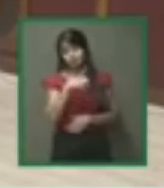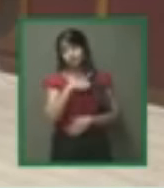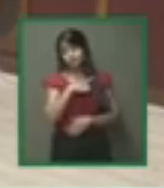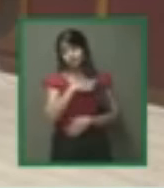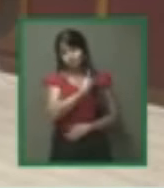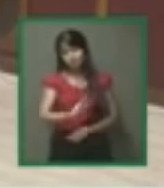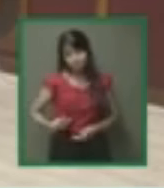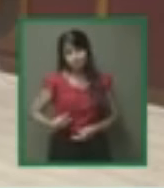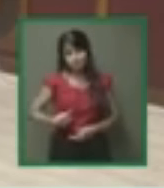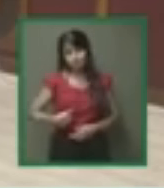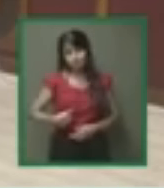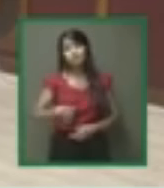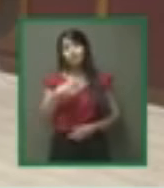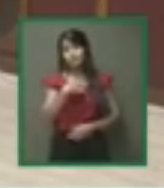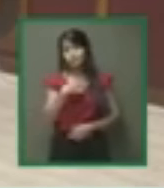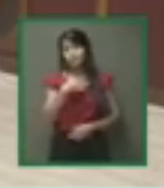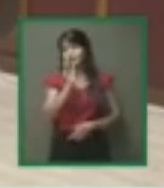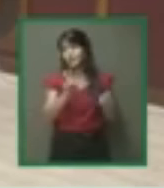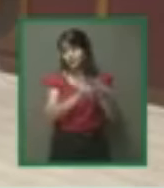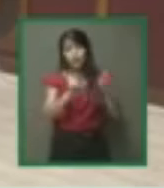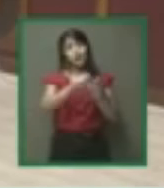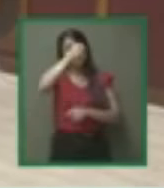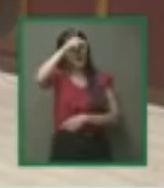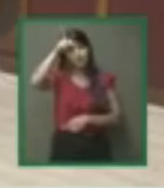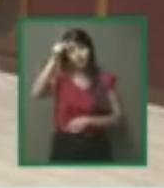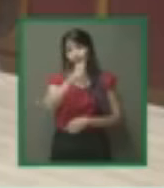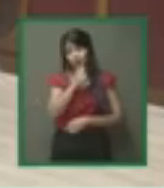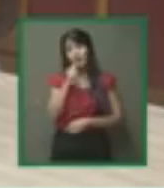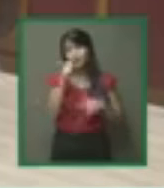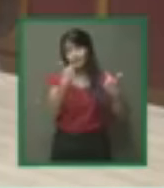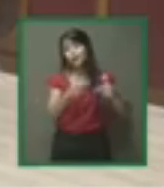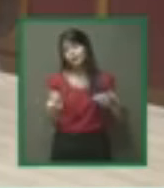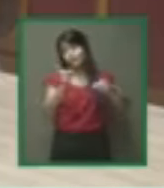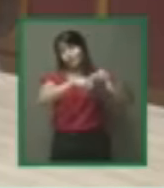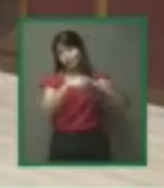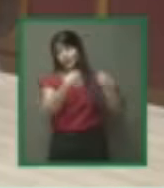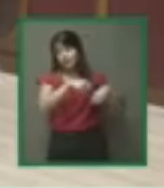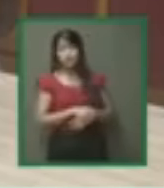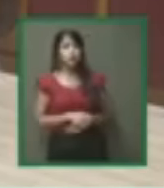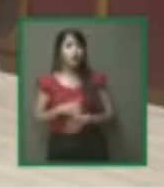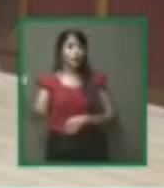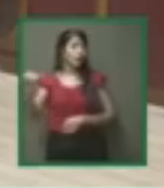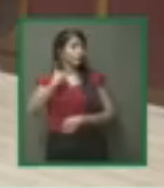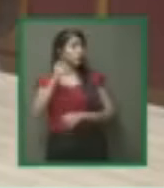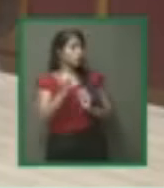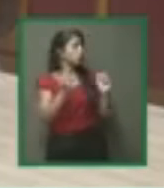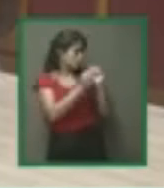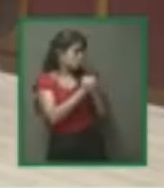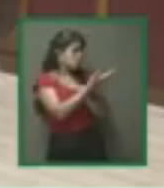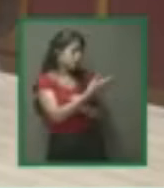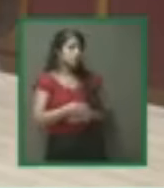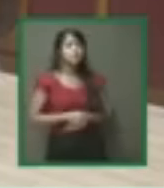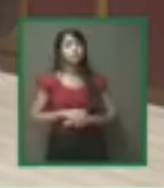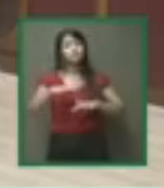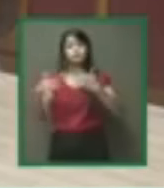Estado e sou servidor efetivo da Prefeitura de Macapá, e ele disse que retornaria. E